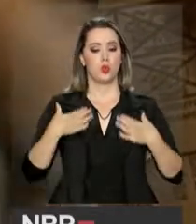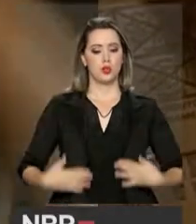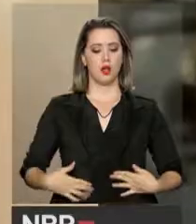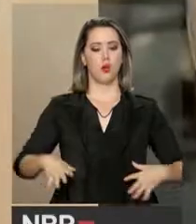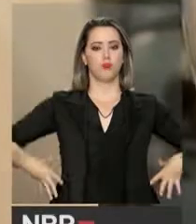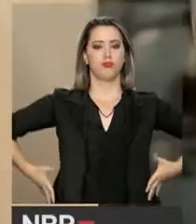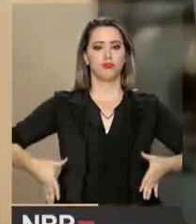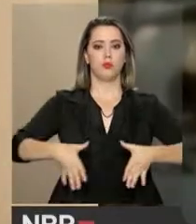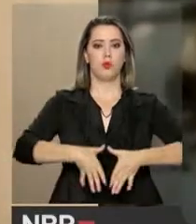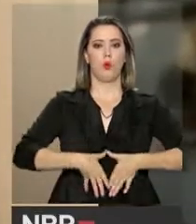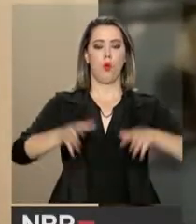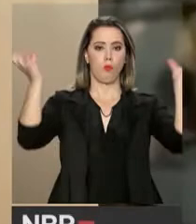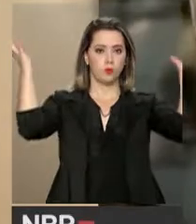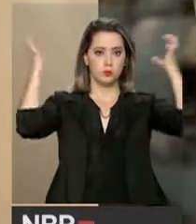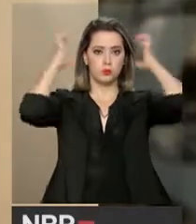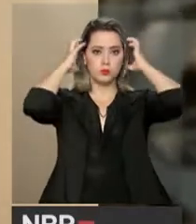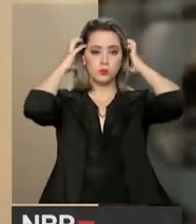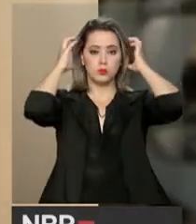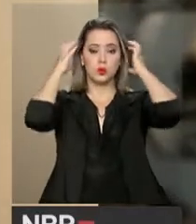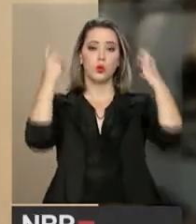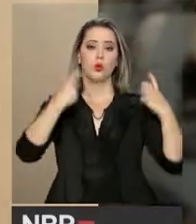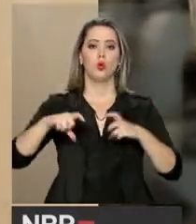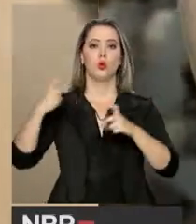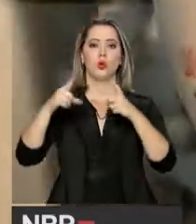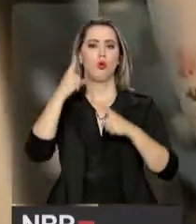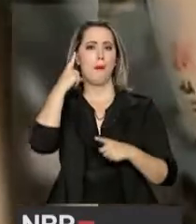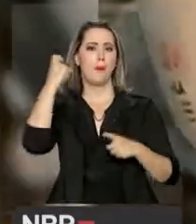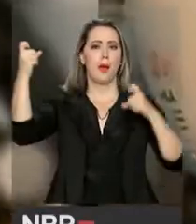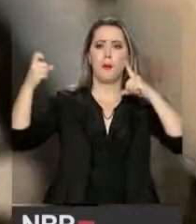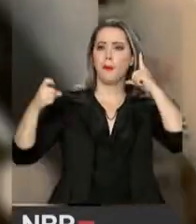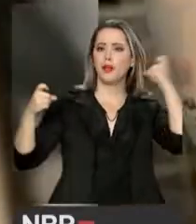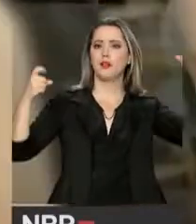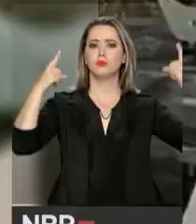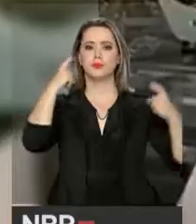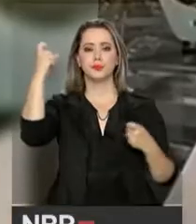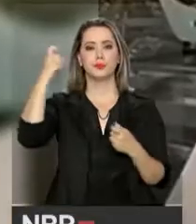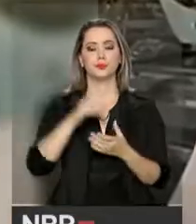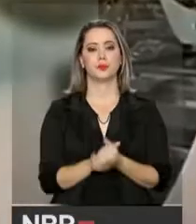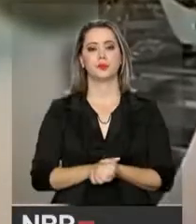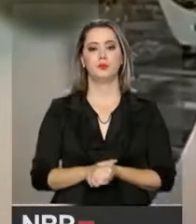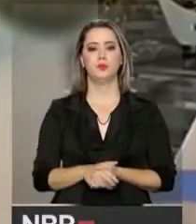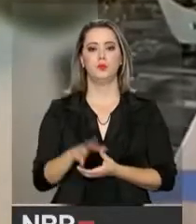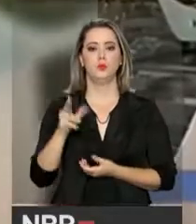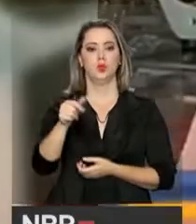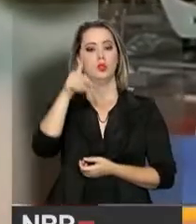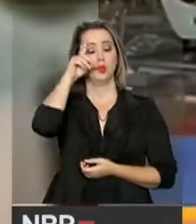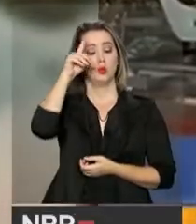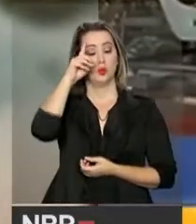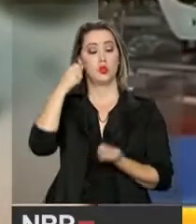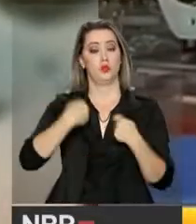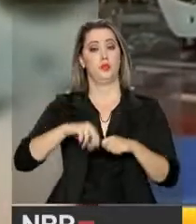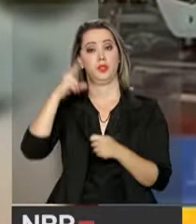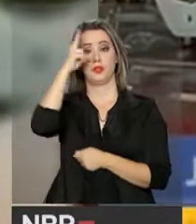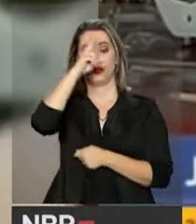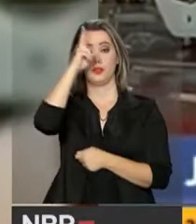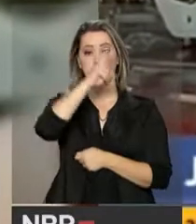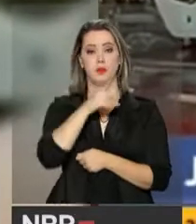para a coluna, abafadores nos locais onde as máquinas fazem muito barulho. Todo dia tem que ter a lembrança